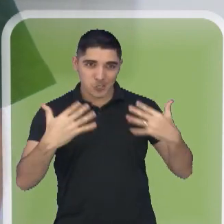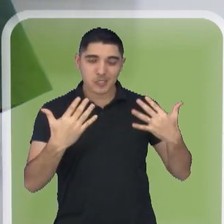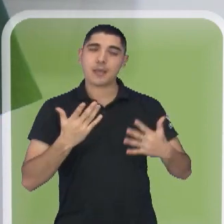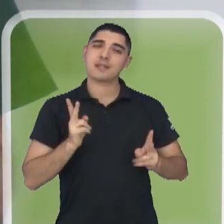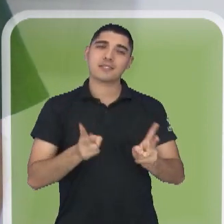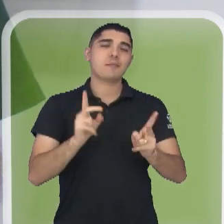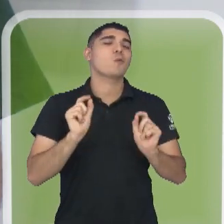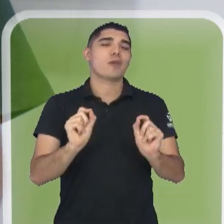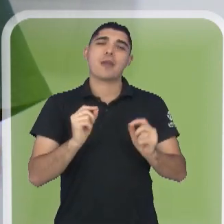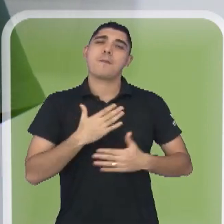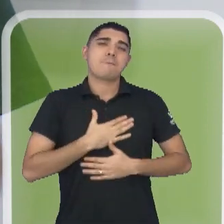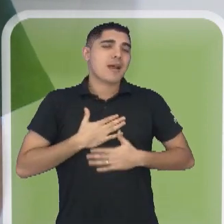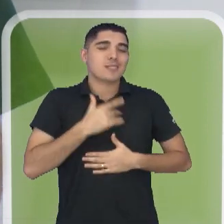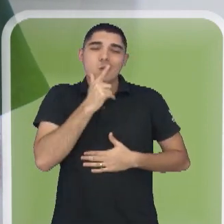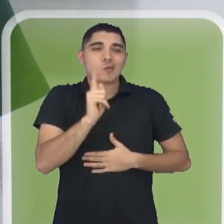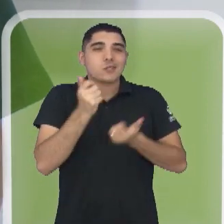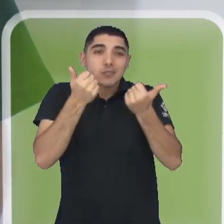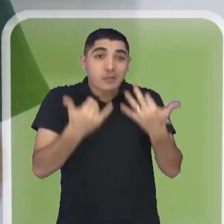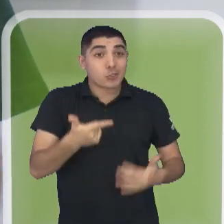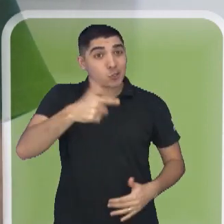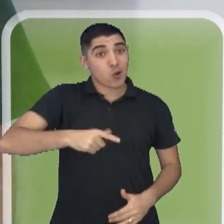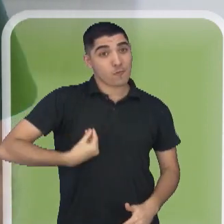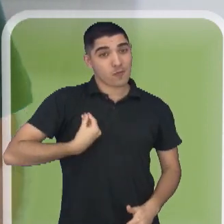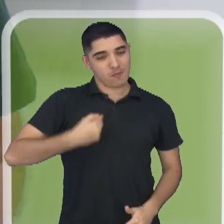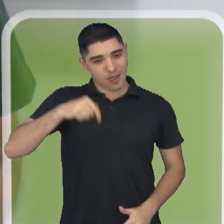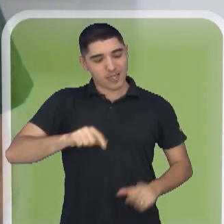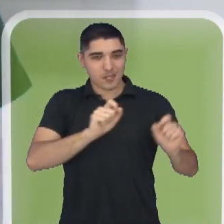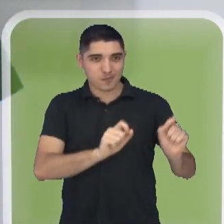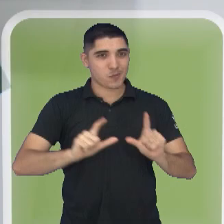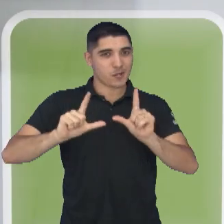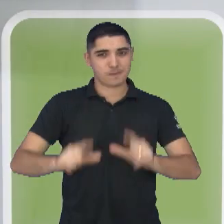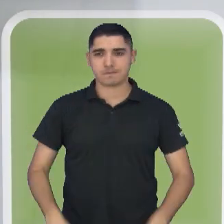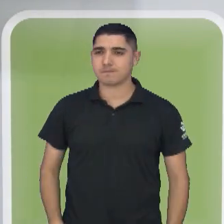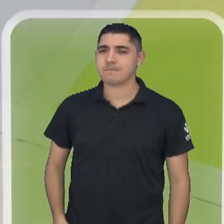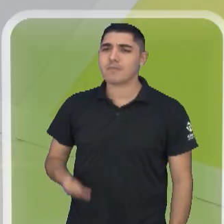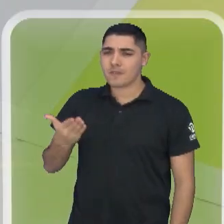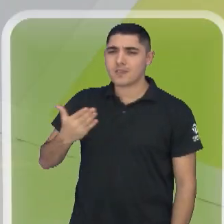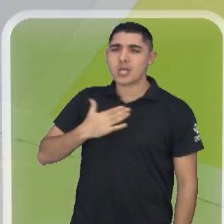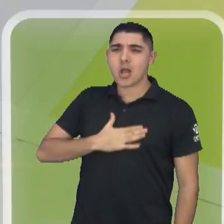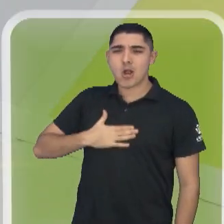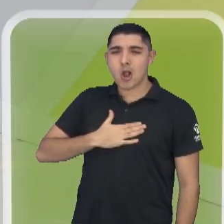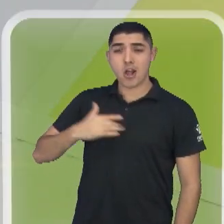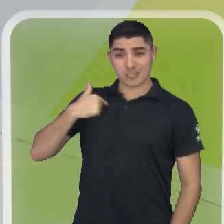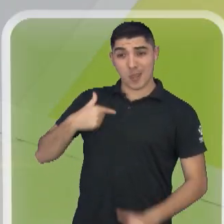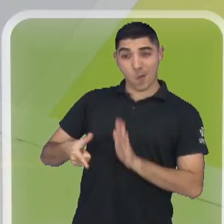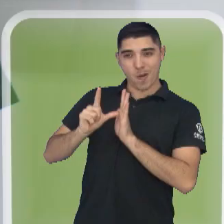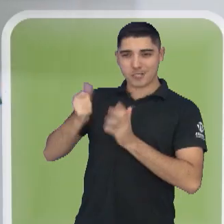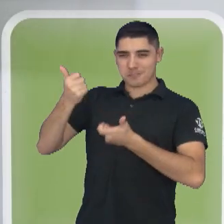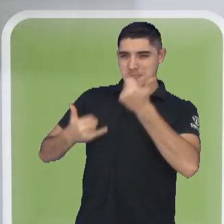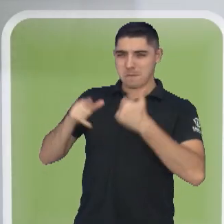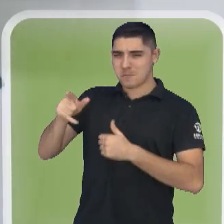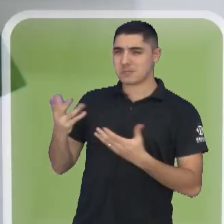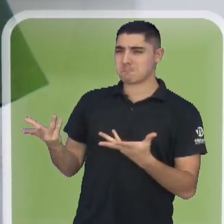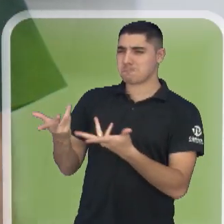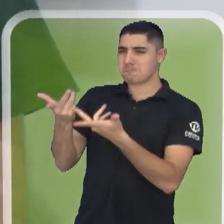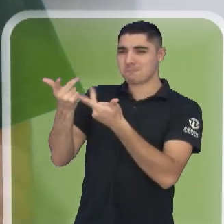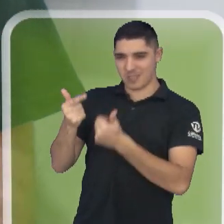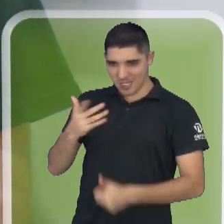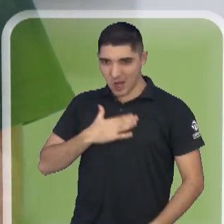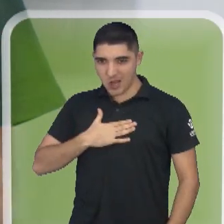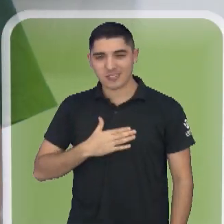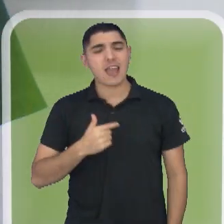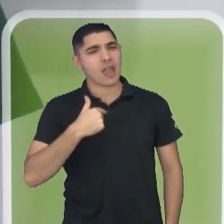prazer inenarrável estar em mais um Hora do Esporte aqui pela TV Câmara. Você gosta das alcunhas que eu lhe dou durante o programa? Gosto, inclusive,